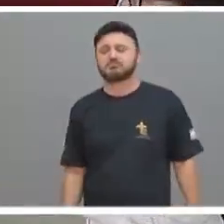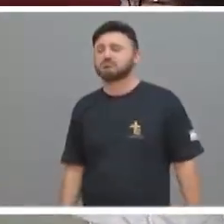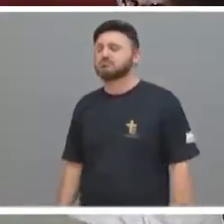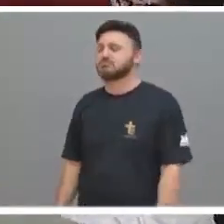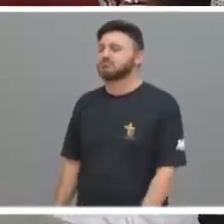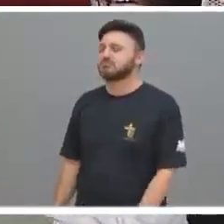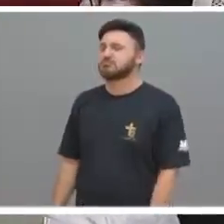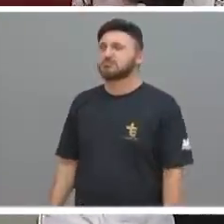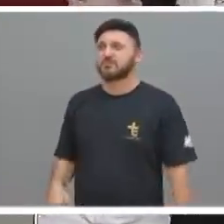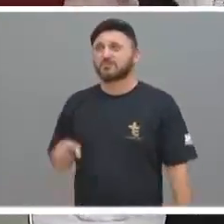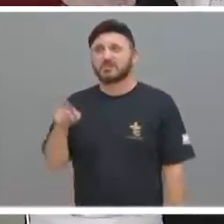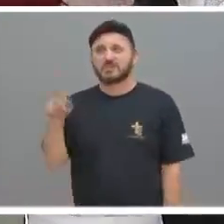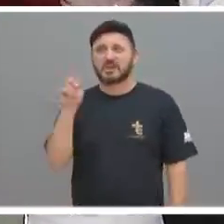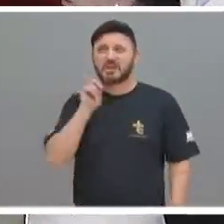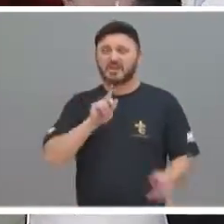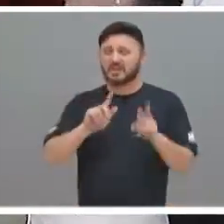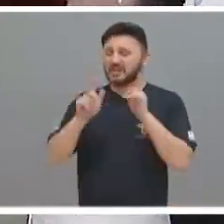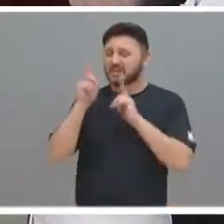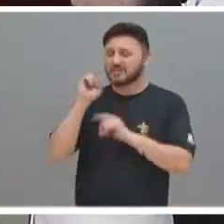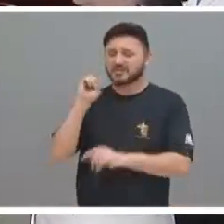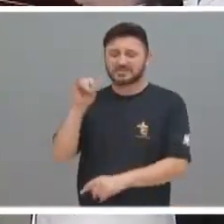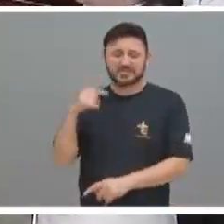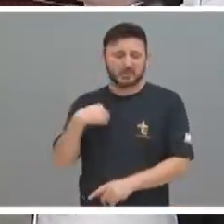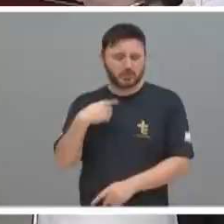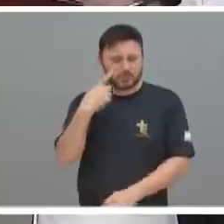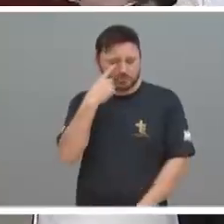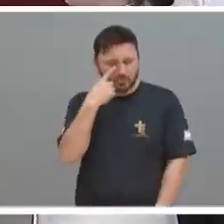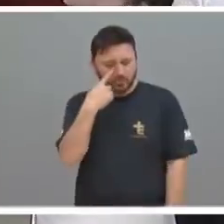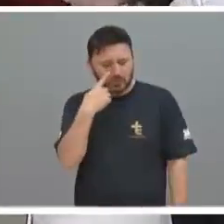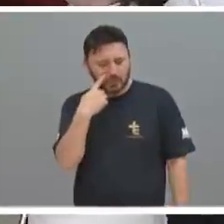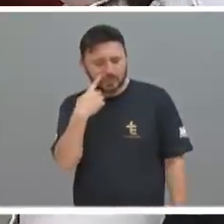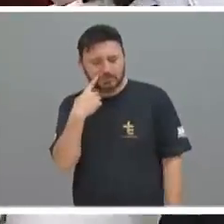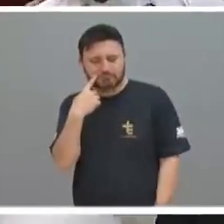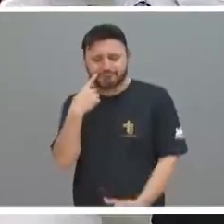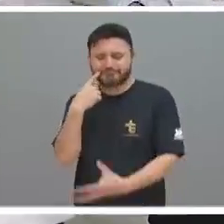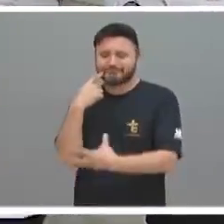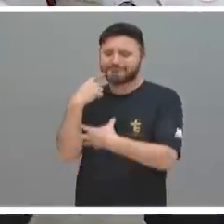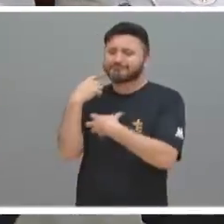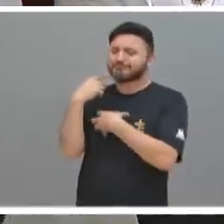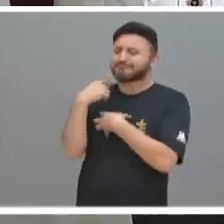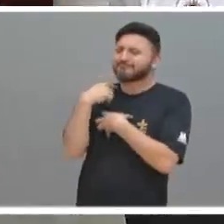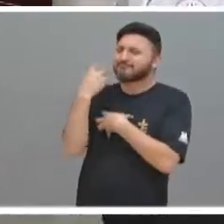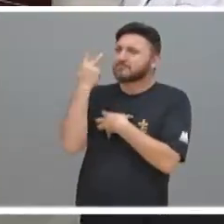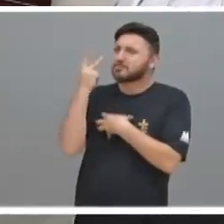Não ligue se eu chorar, é meu jeito.